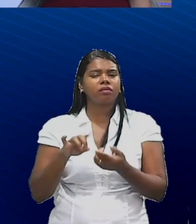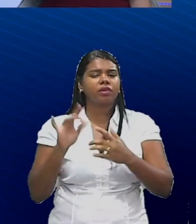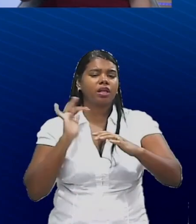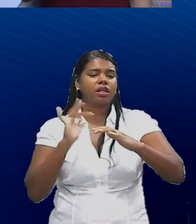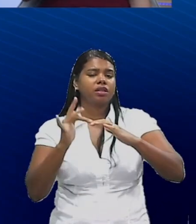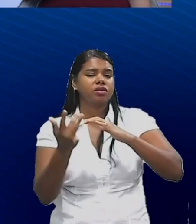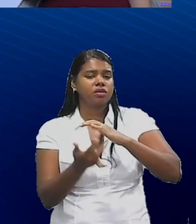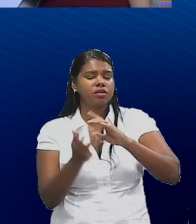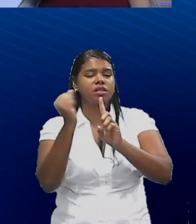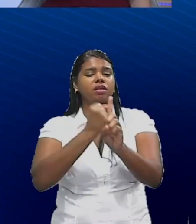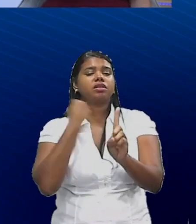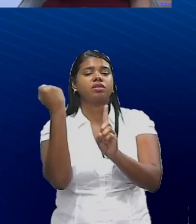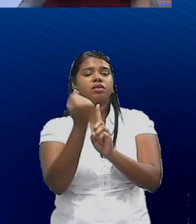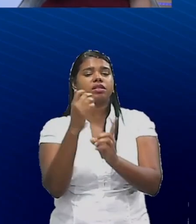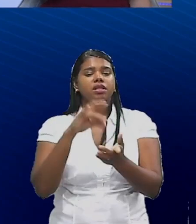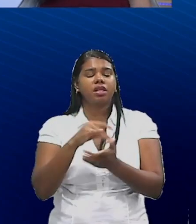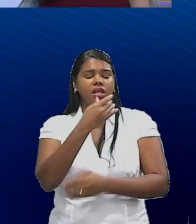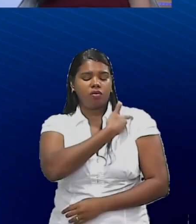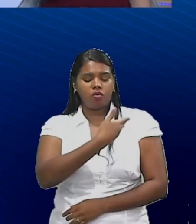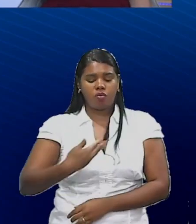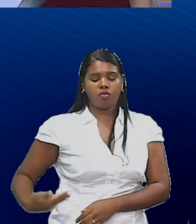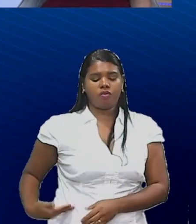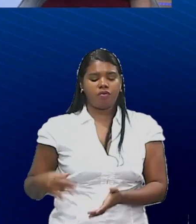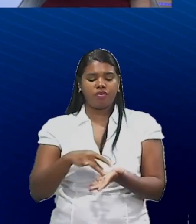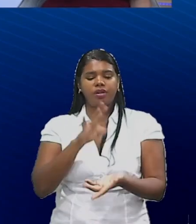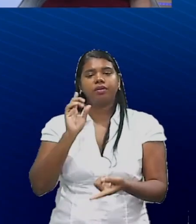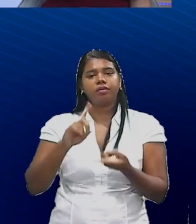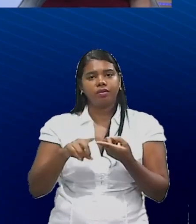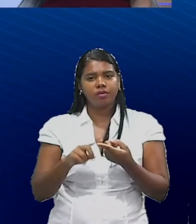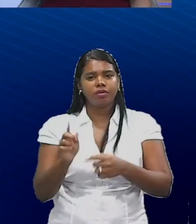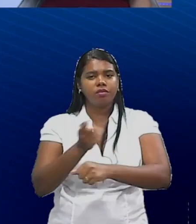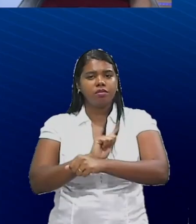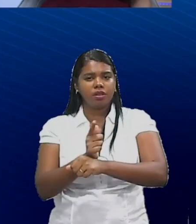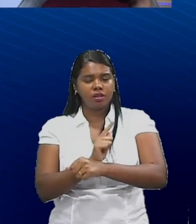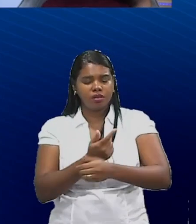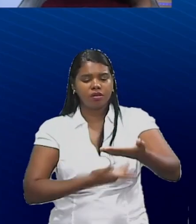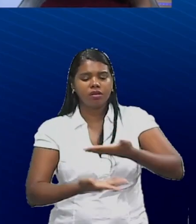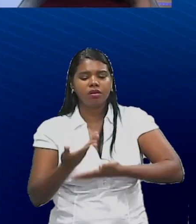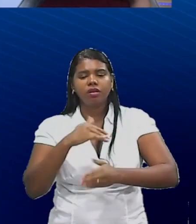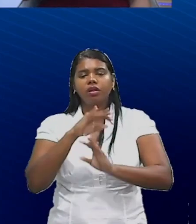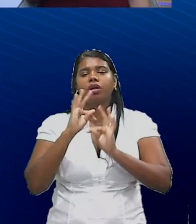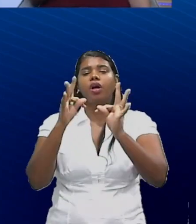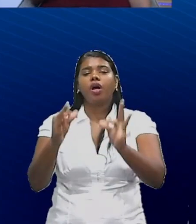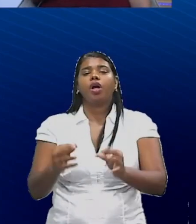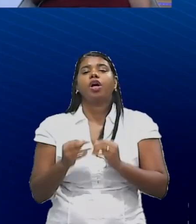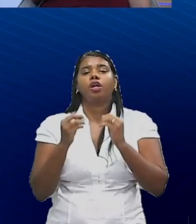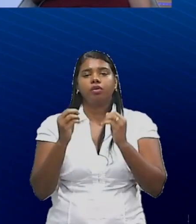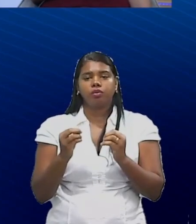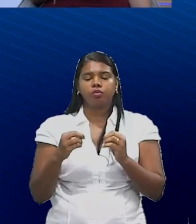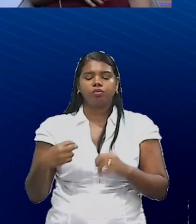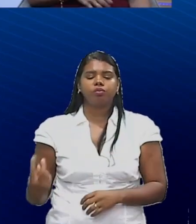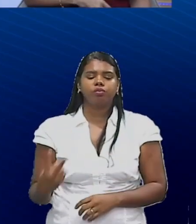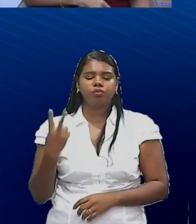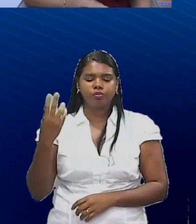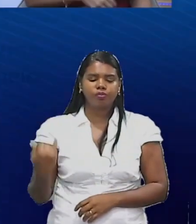com a sociedade, com o governo. Então, a gestão de relacionamento, ela envolve toda a cadeia de valor, tá?